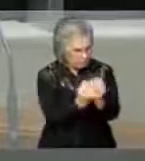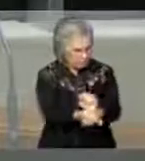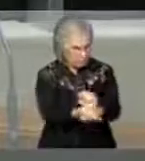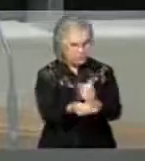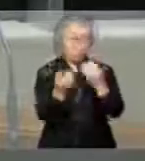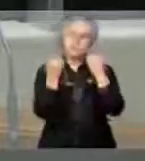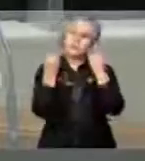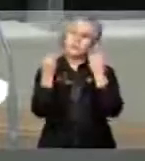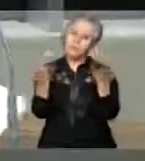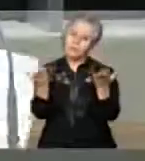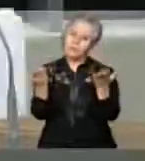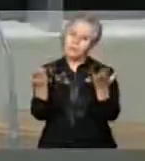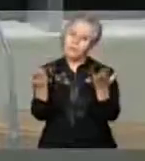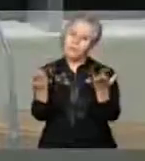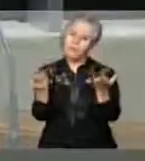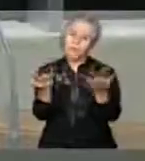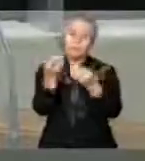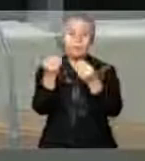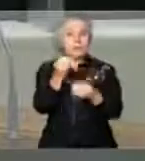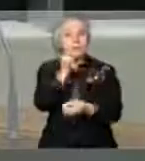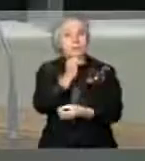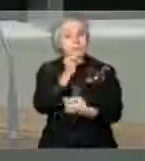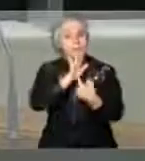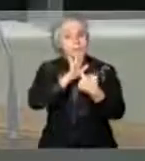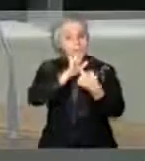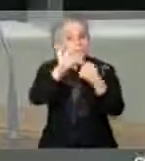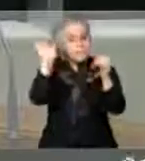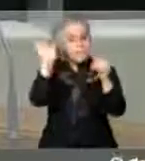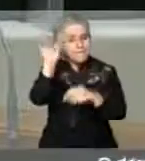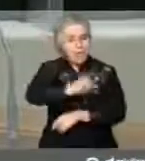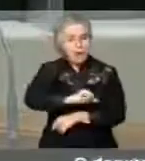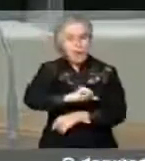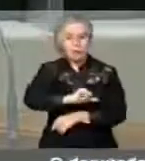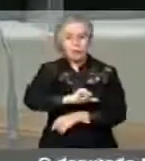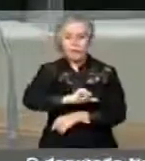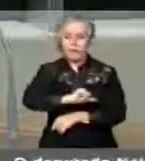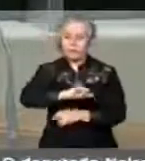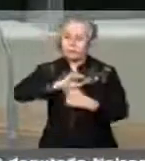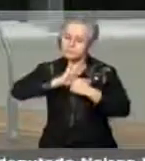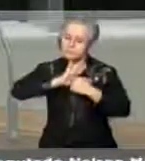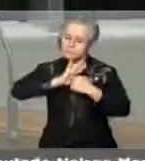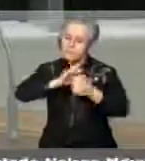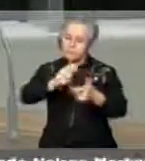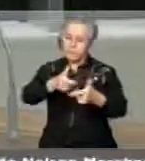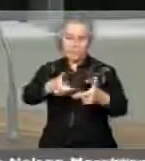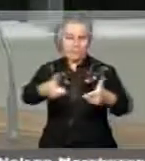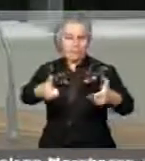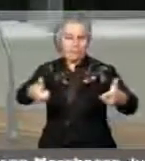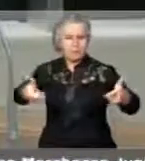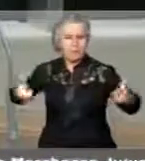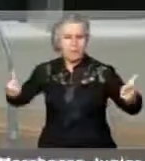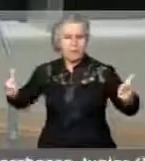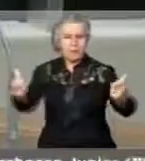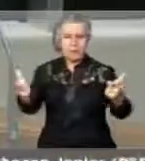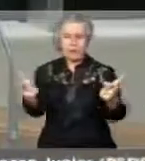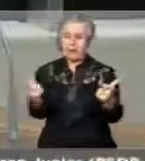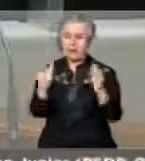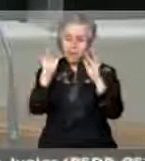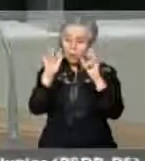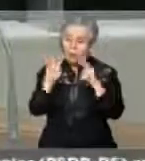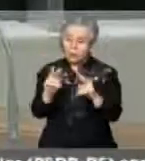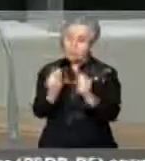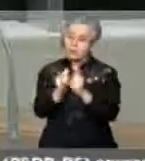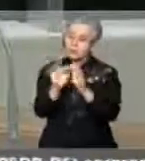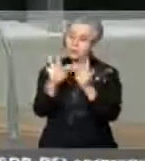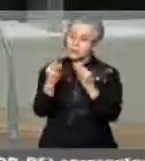se pensar no mau exemplo que se multiplica dentro dos lares, contaminando filhos e filhas